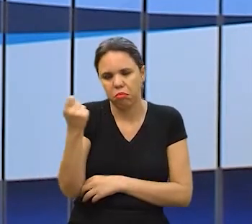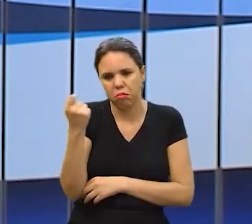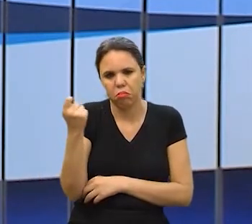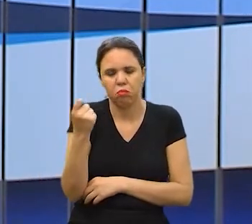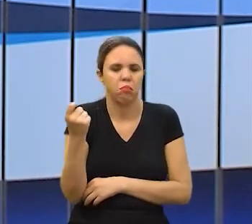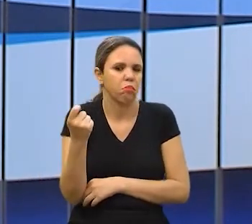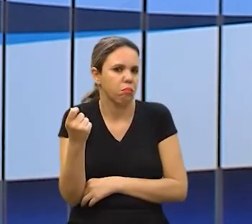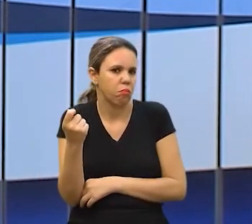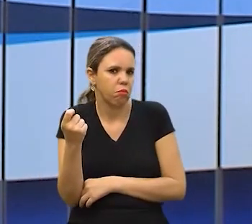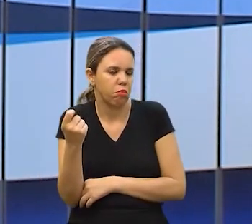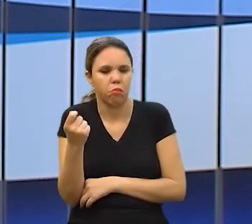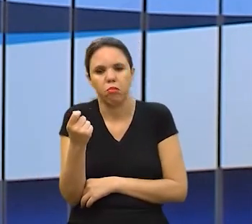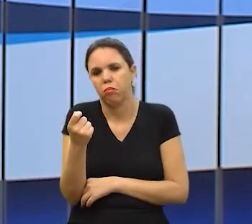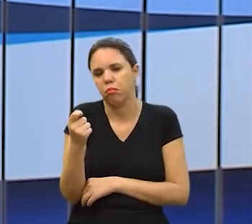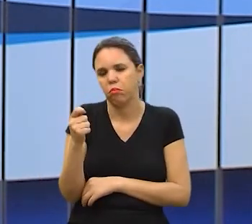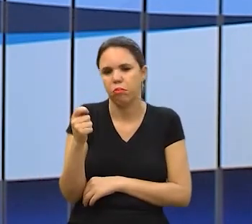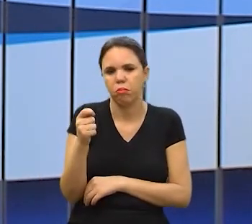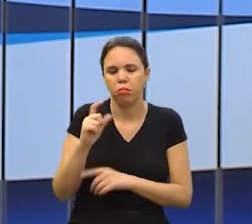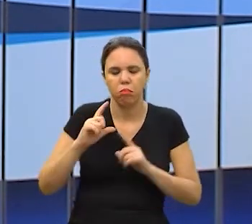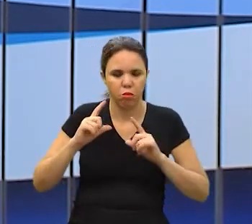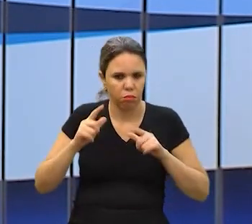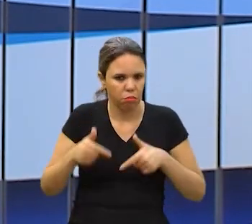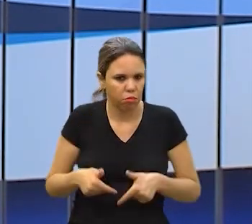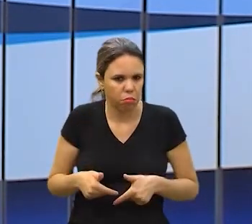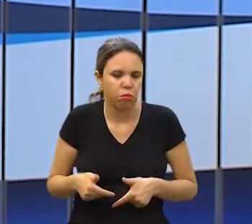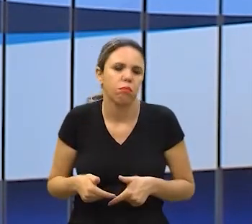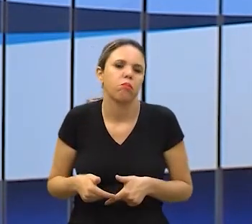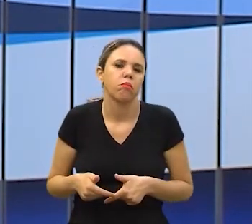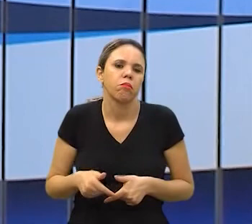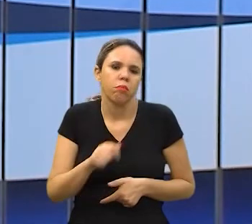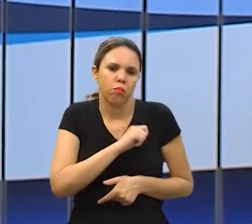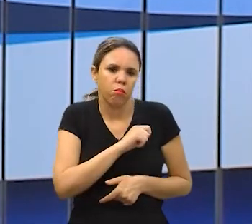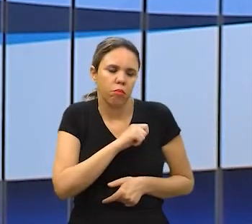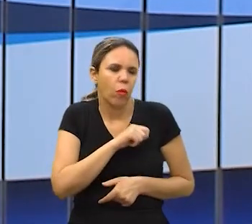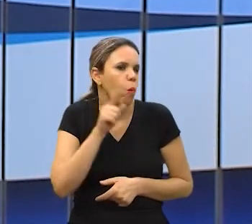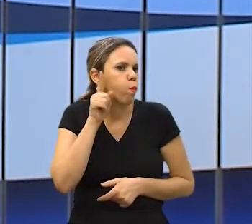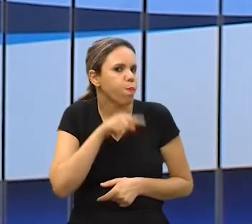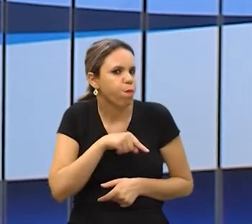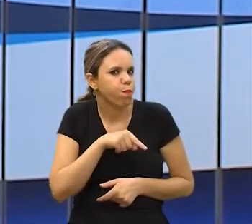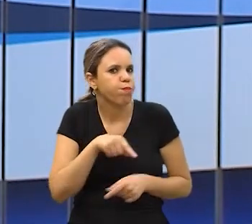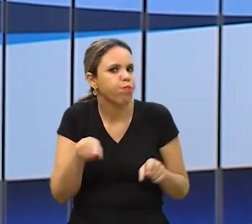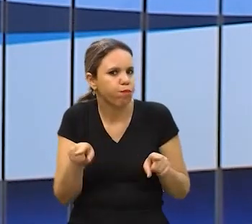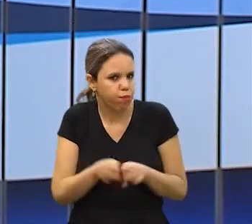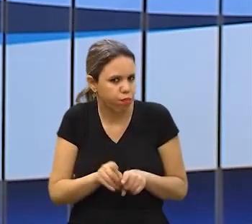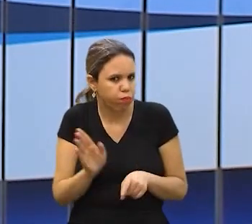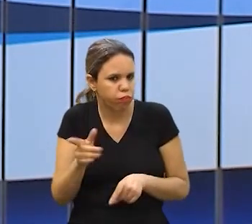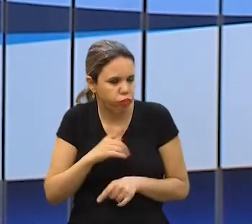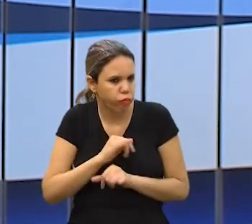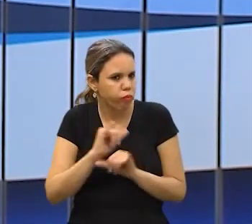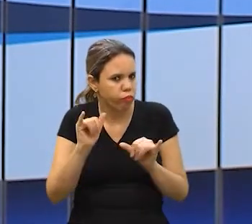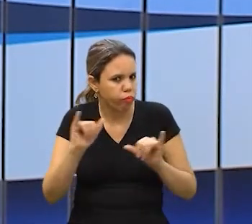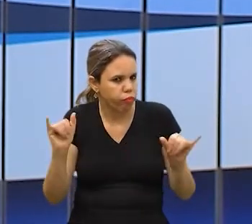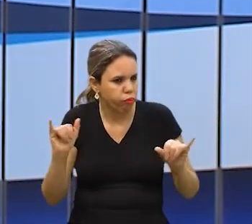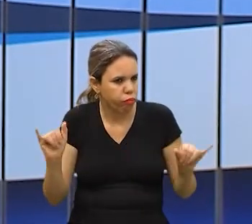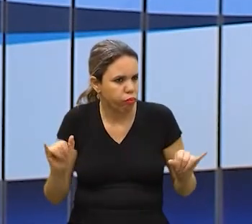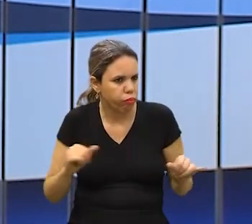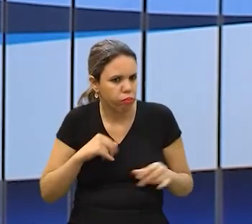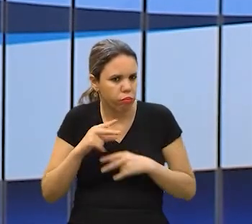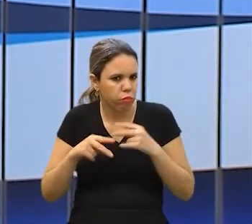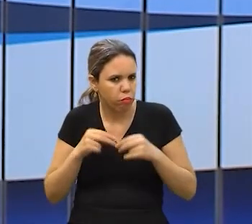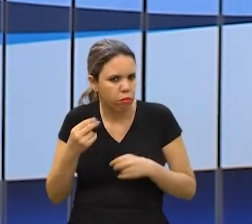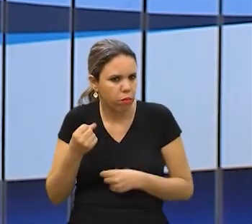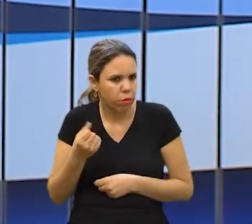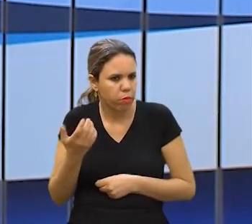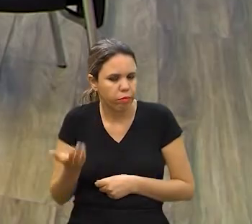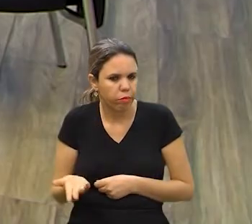Sul e Marrocos, no Oriente Médio, em Israel, e na Austrália e nos Estados Unidos também nós temos a